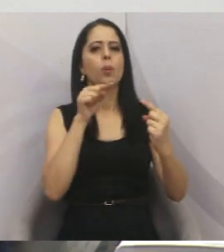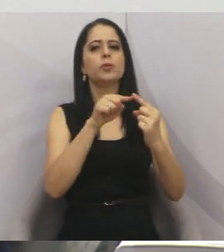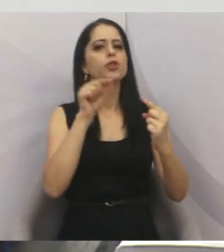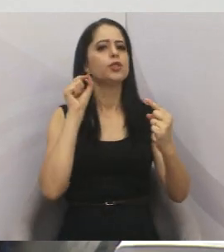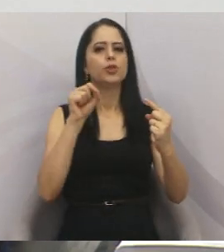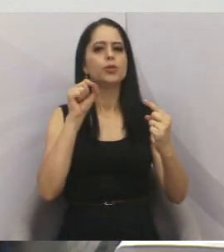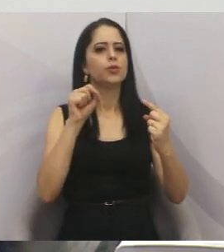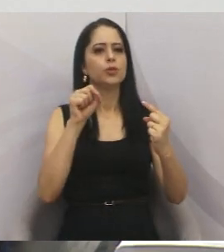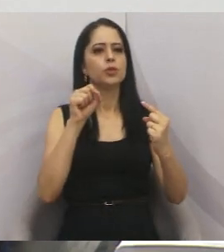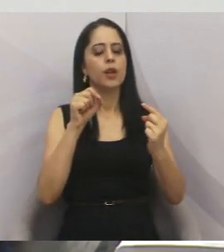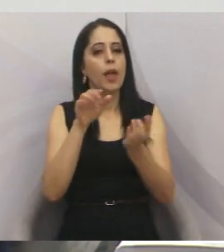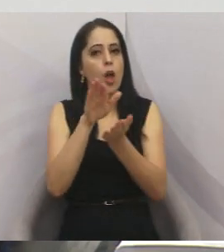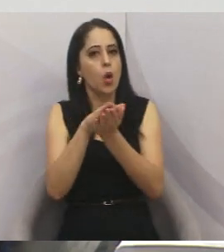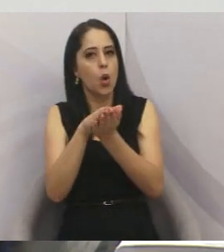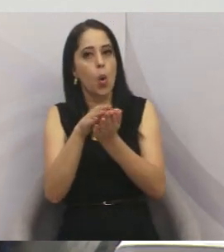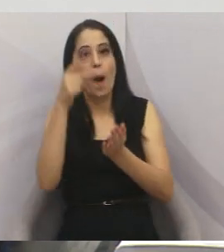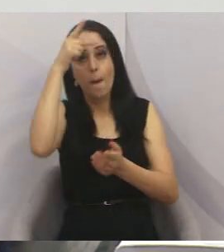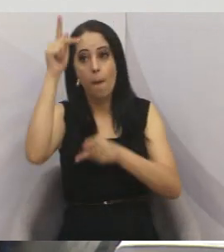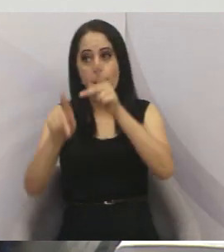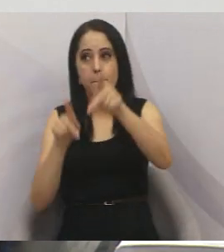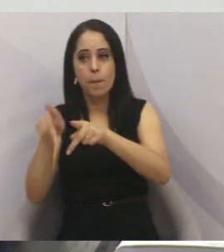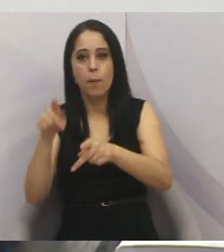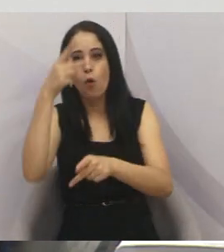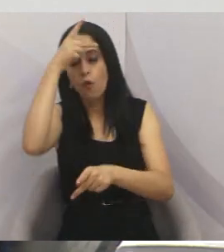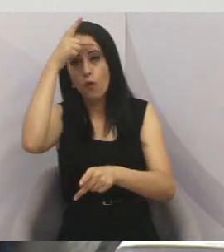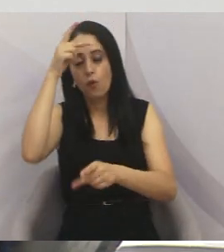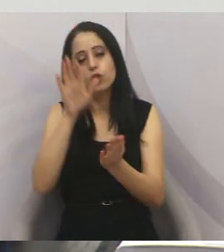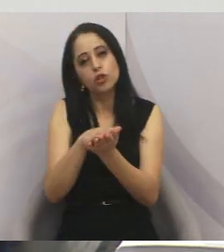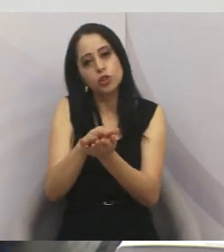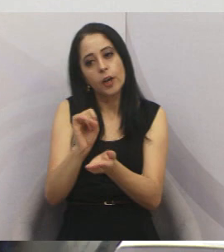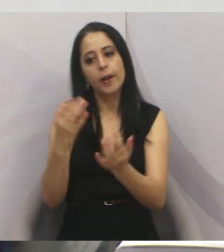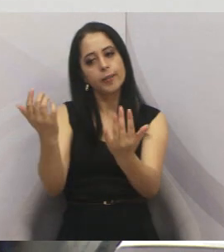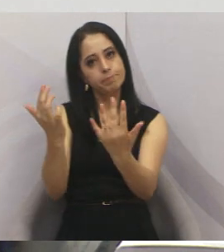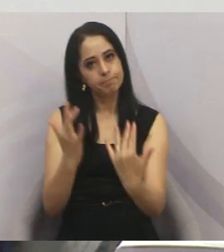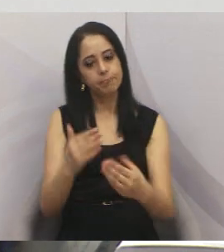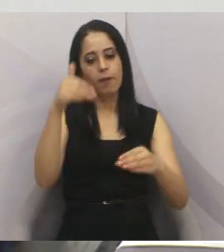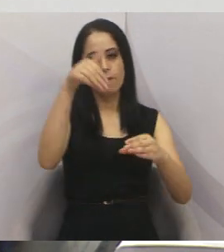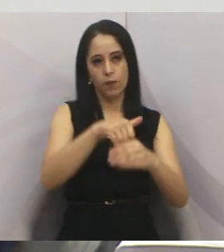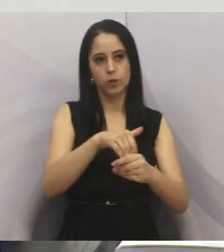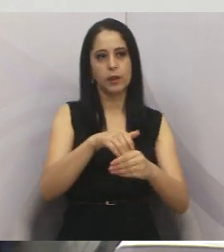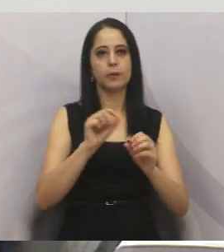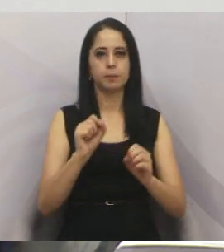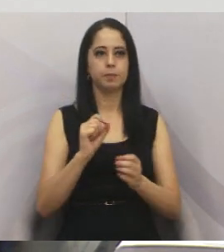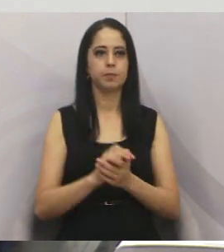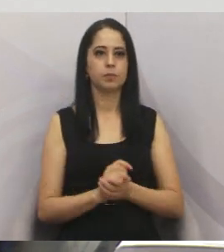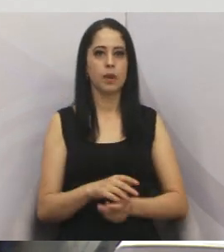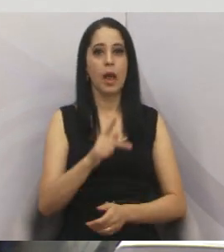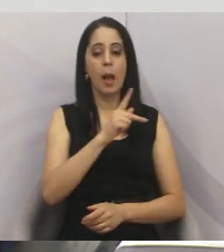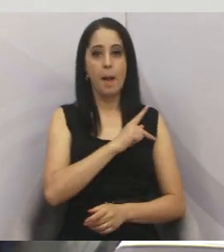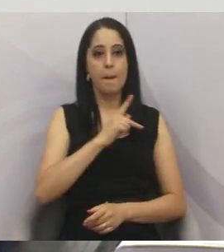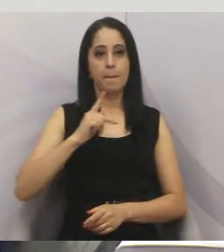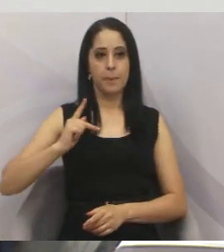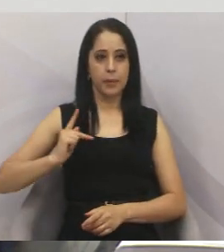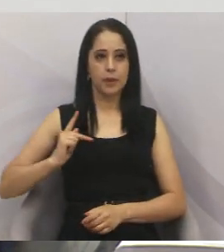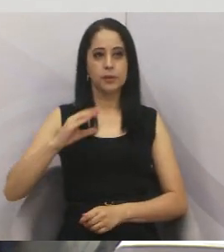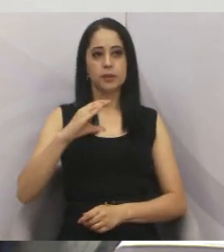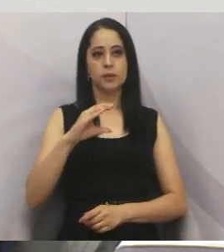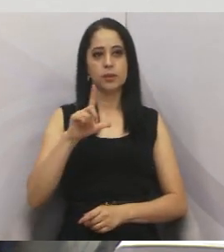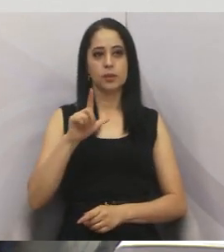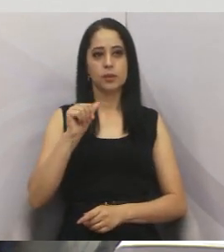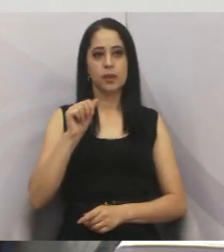os eleitores de Jacareí para a votação. Nesta sessão eleitoral, a equipe que compõe os trabalhos foram presidente Cláudia Sapina